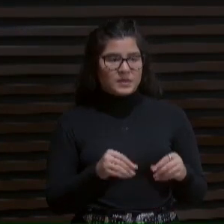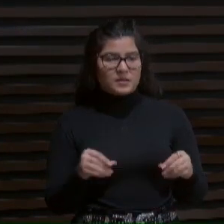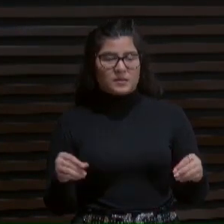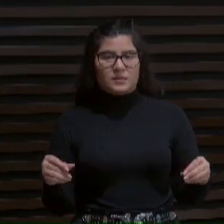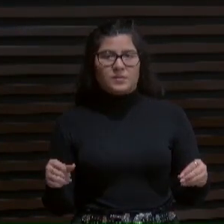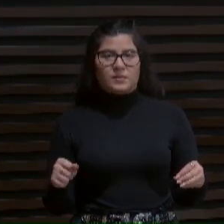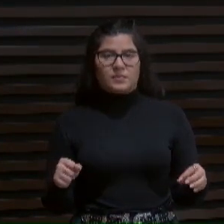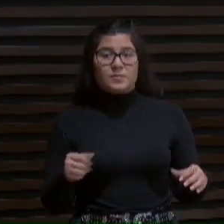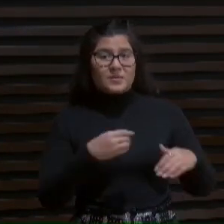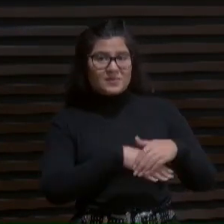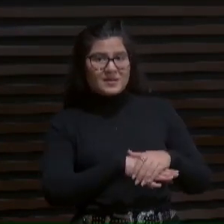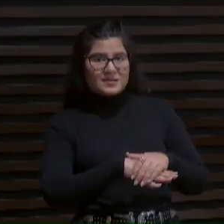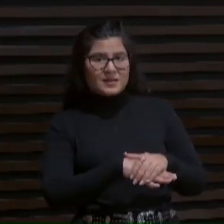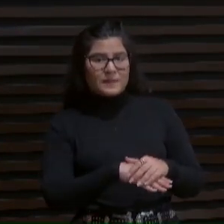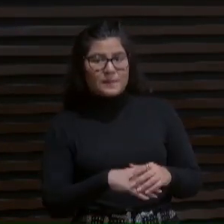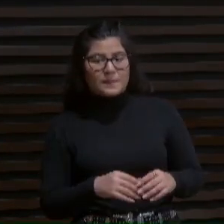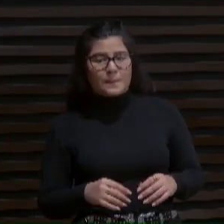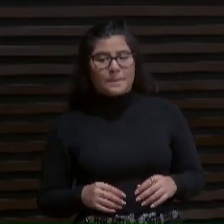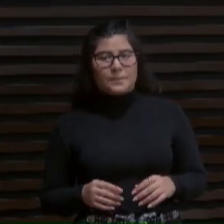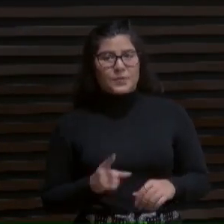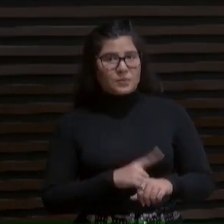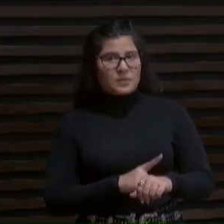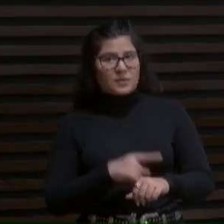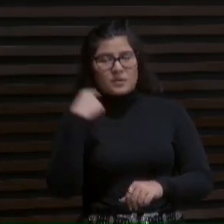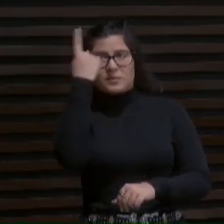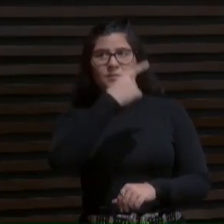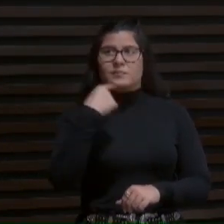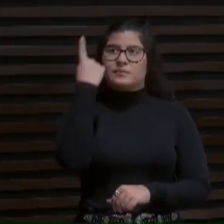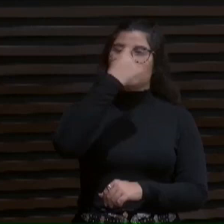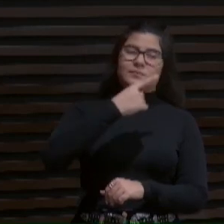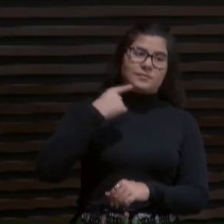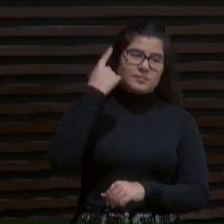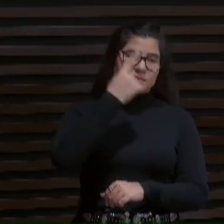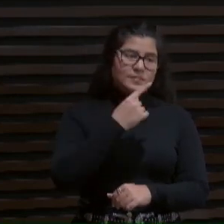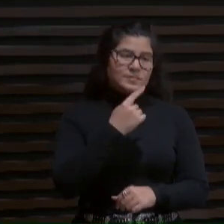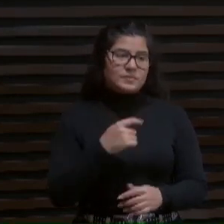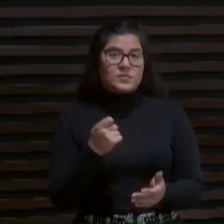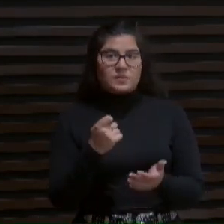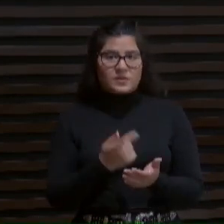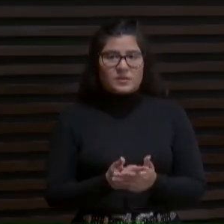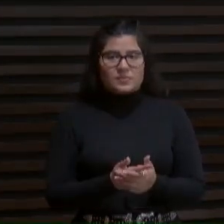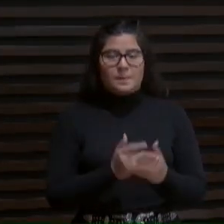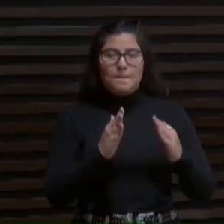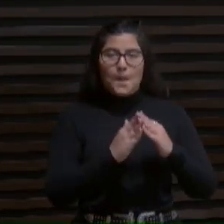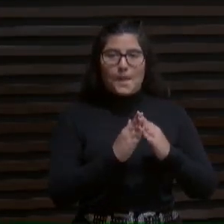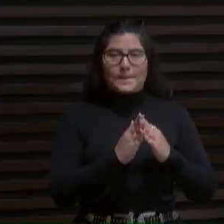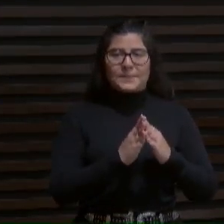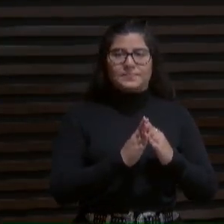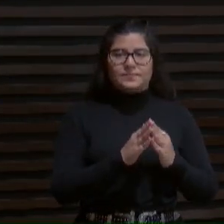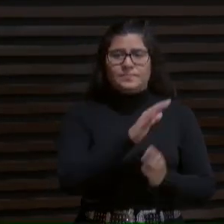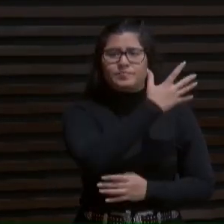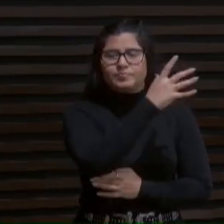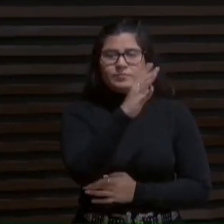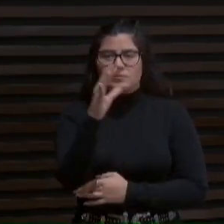diz o Senhor dos Exércitos, o Deus de Israel: assim se comprarão casas, campos e vinhas nessa terra. Ou seja, Deus diz: